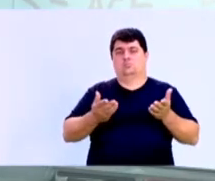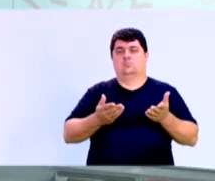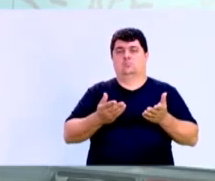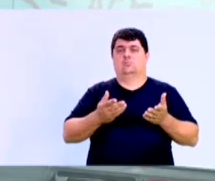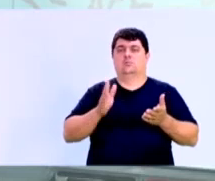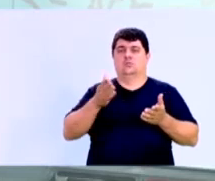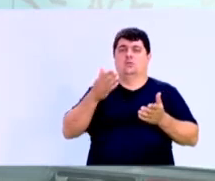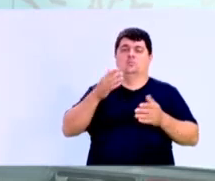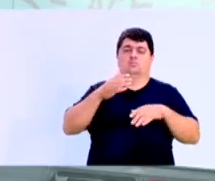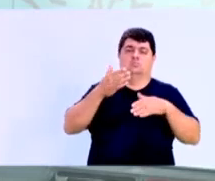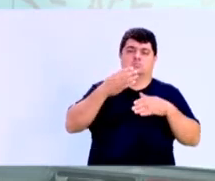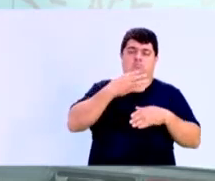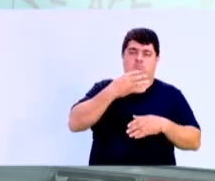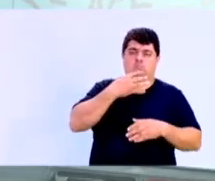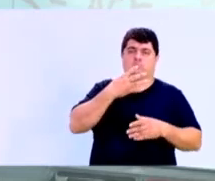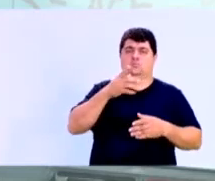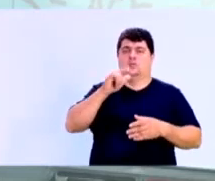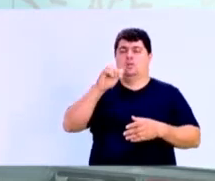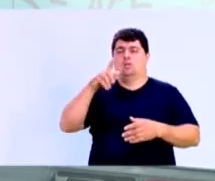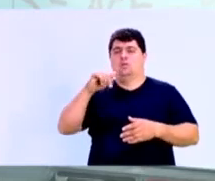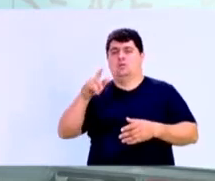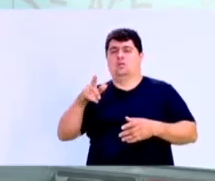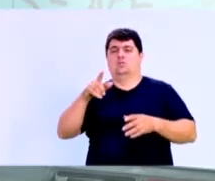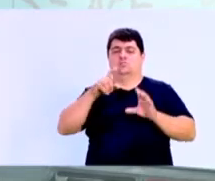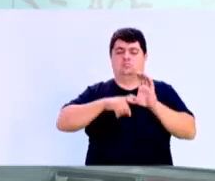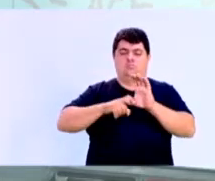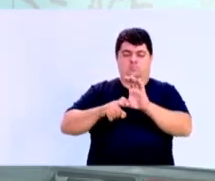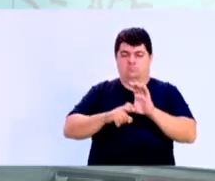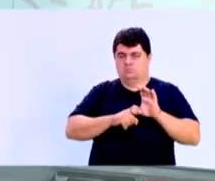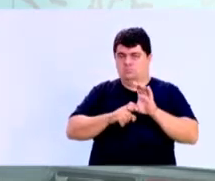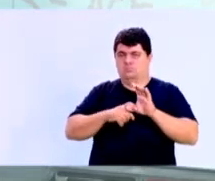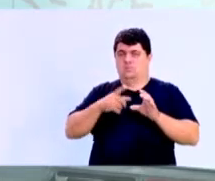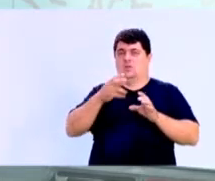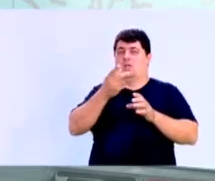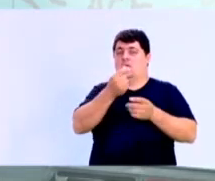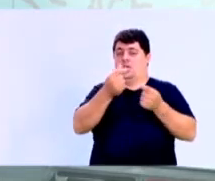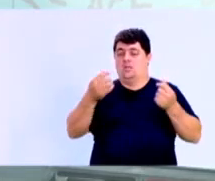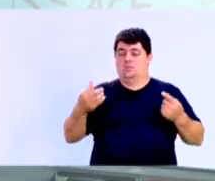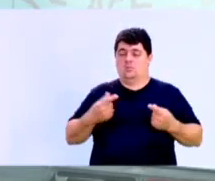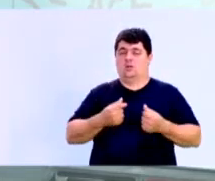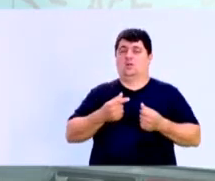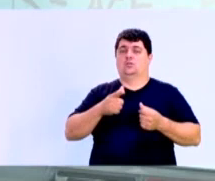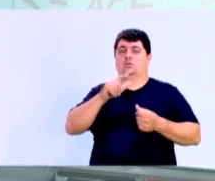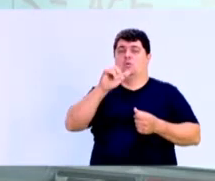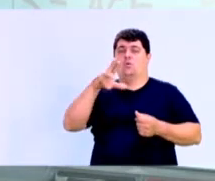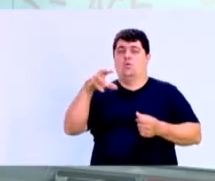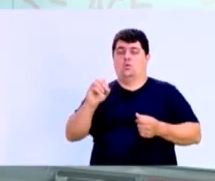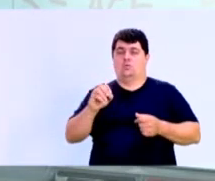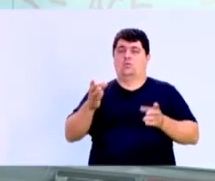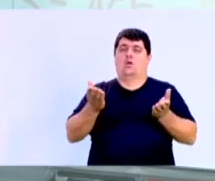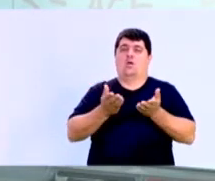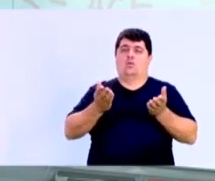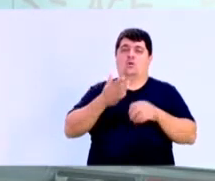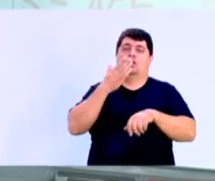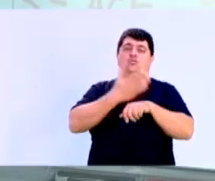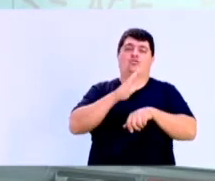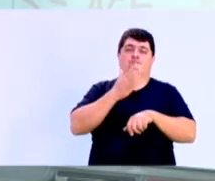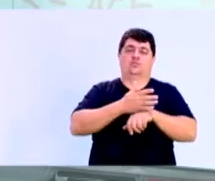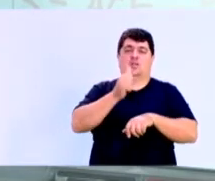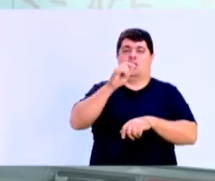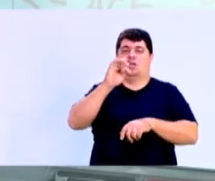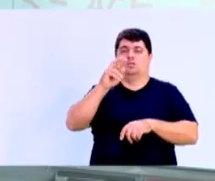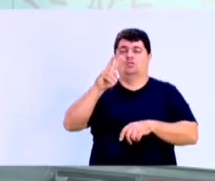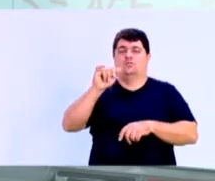gente já trabalhou liquidez, endividamento, rentabilidade, lucratividade e agora atividade junto